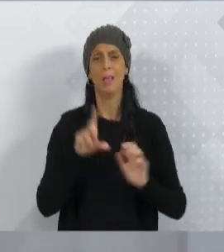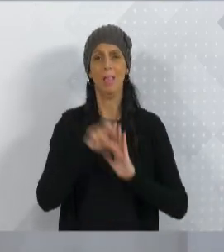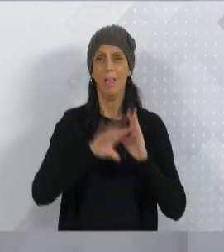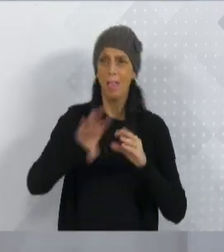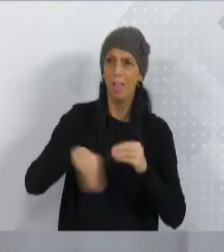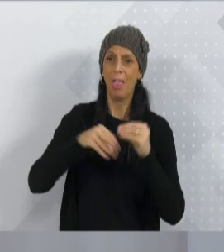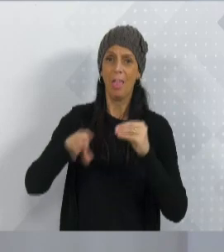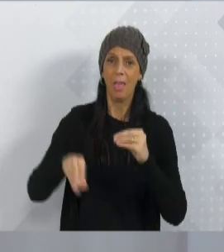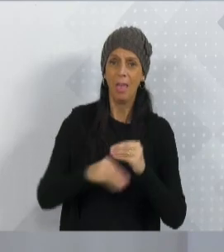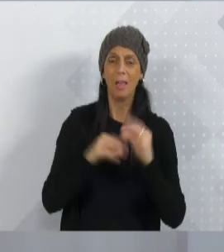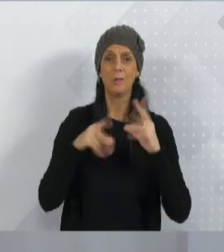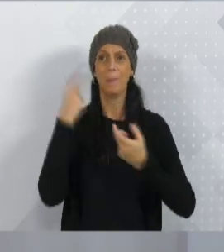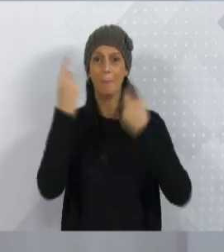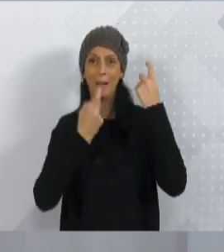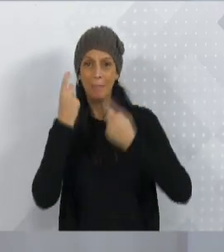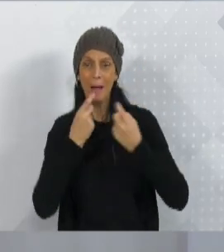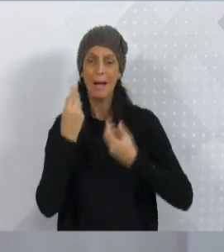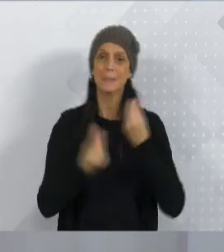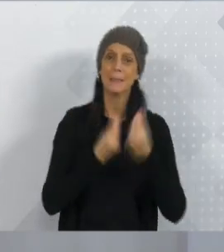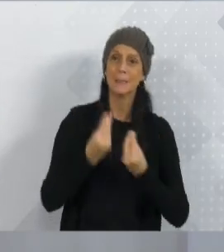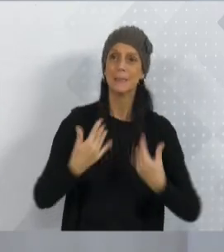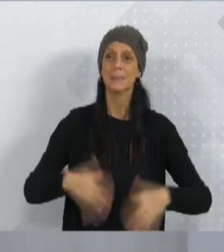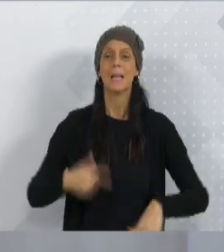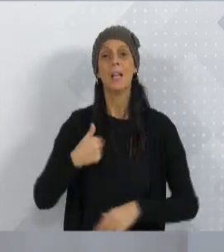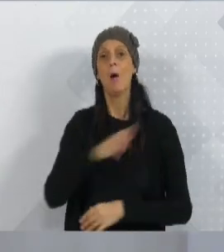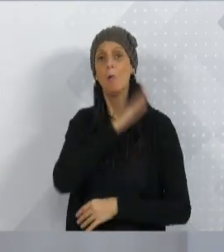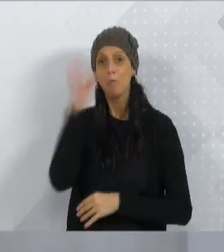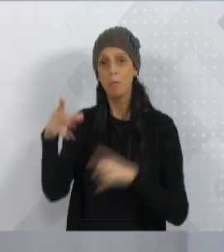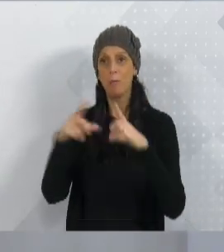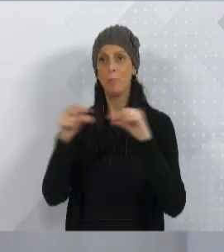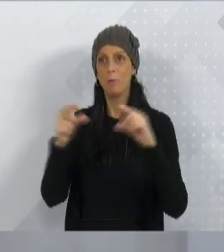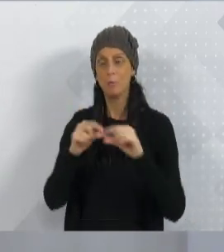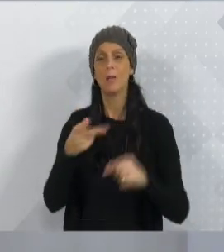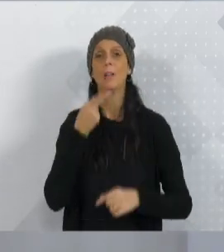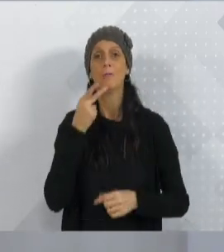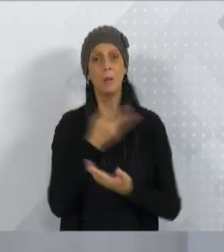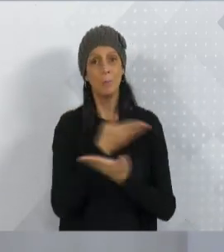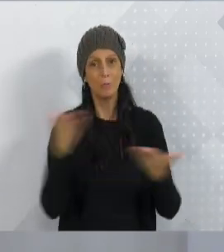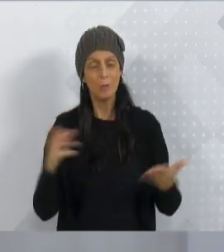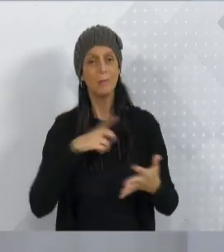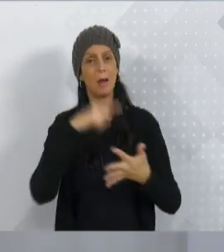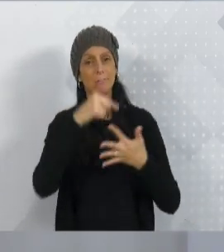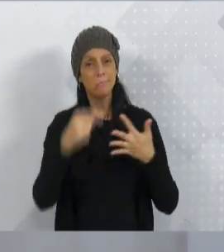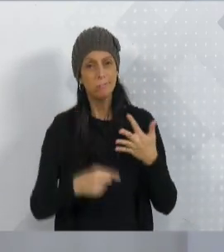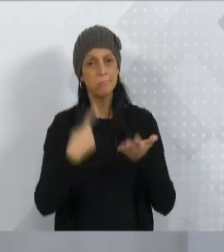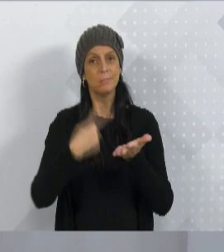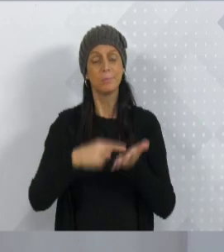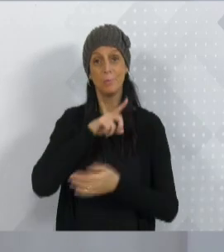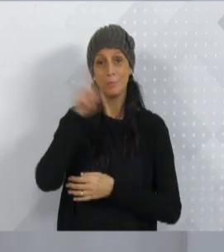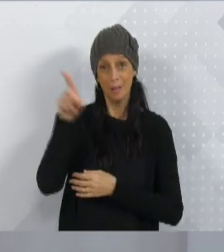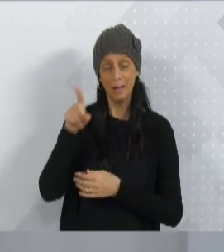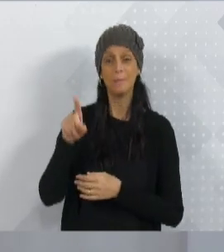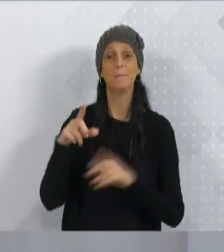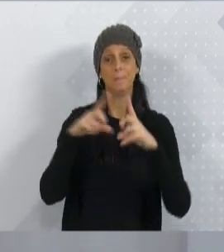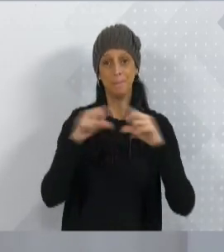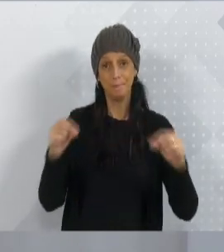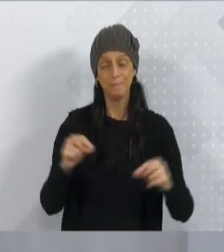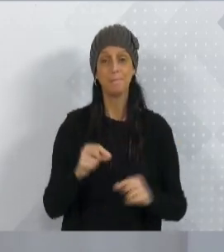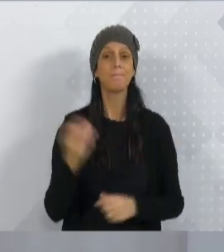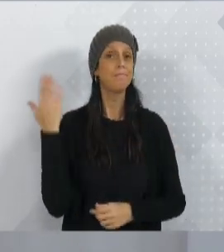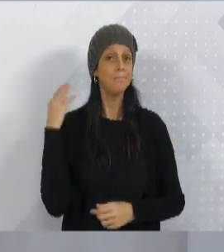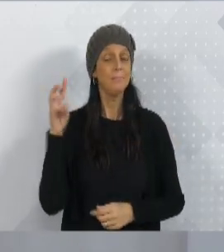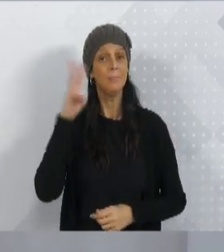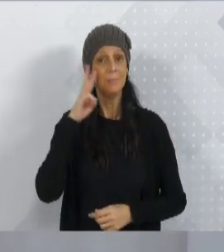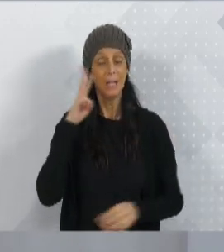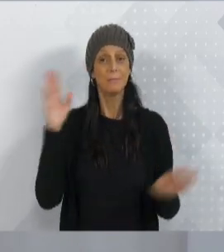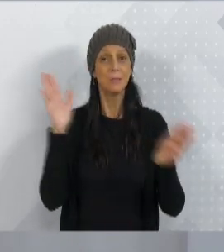tá todo mundo preocupado né Eu estive lá em Brasília e quero aqui ressaltar algumas agendas que tivemos começando já na terça-feira